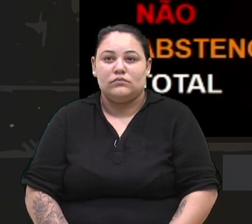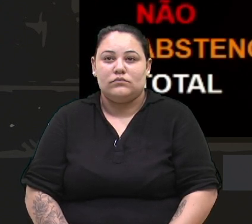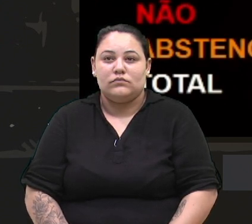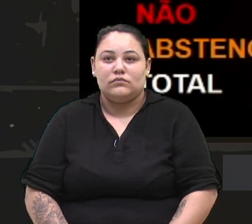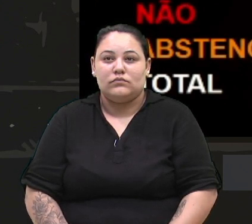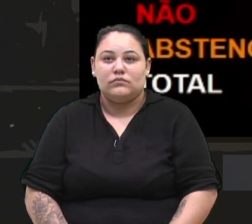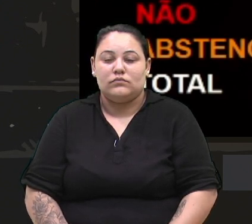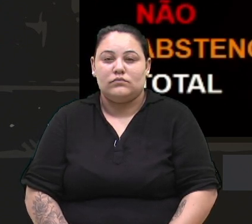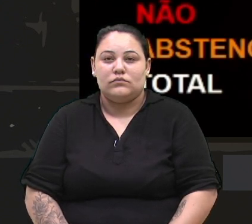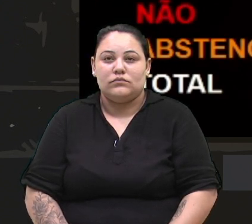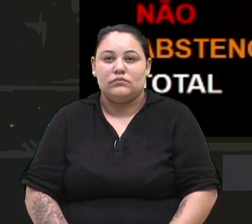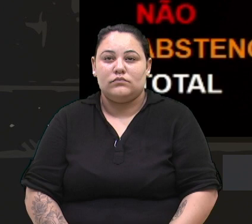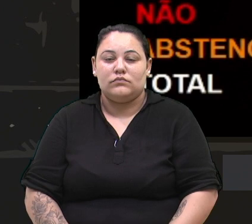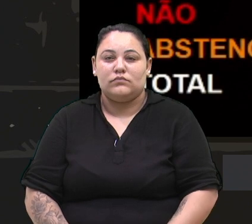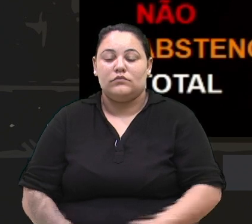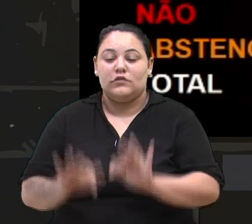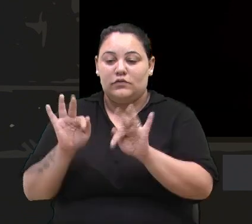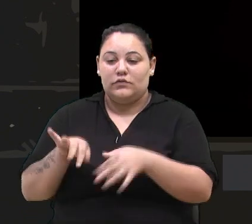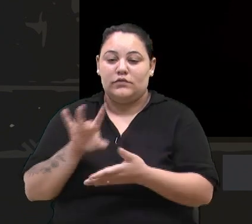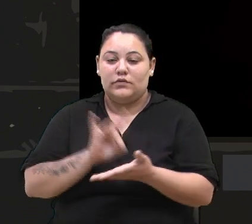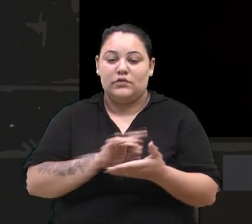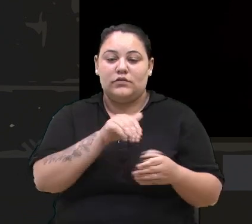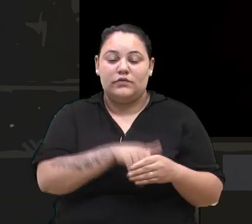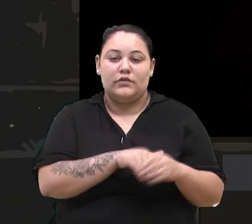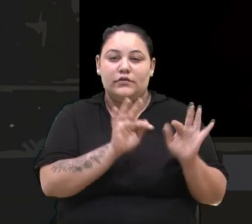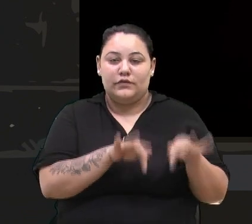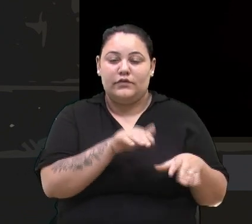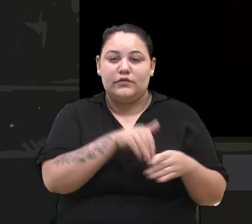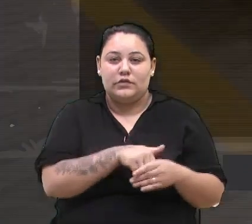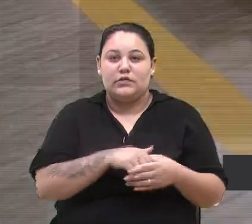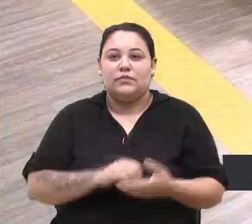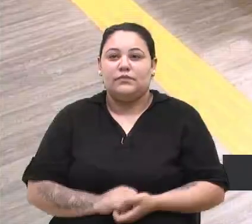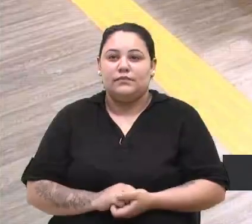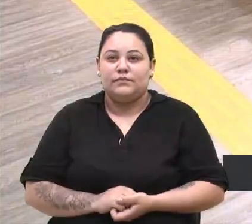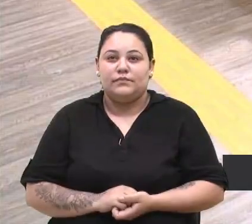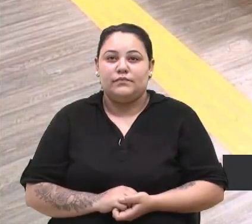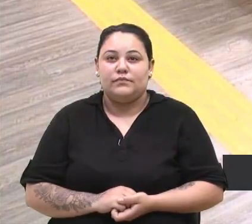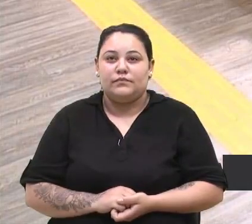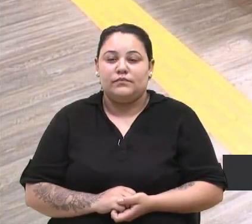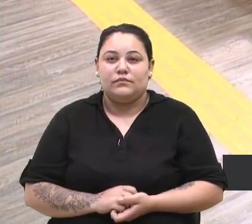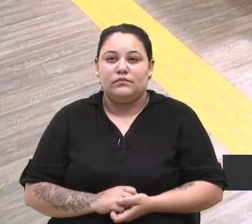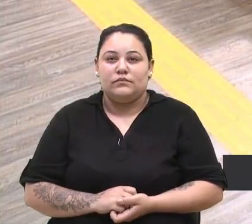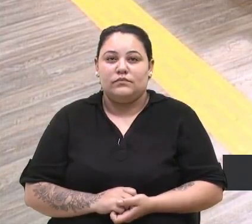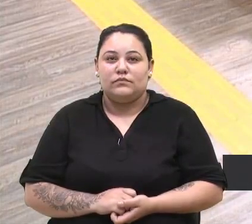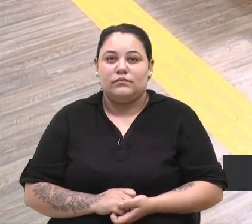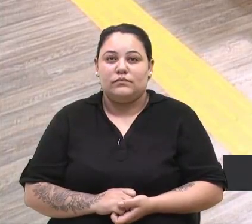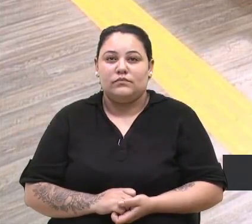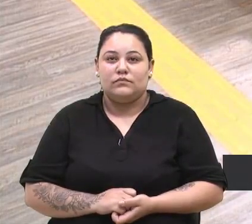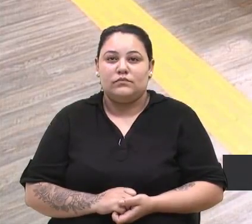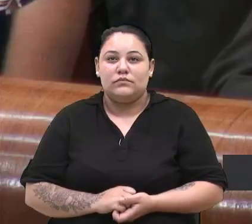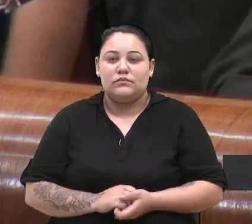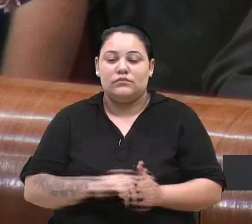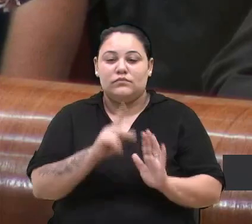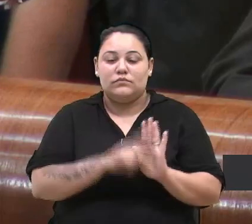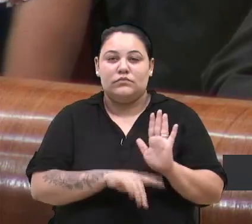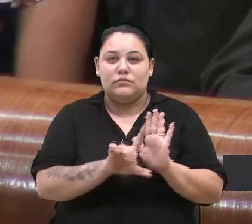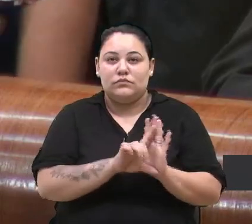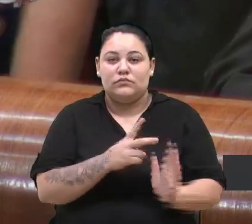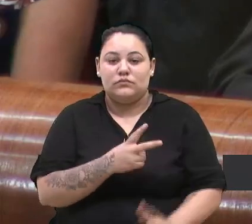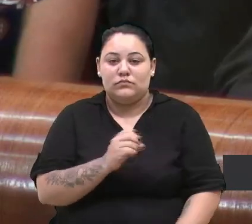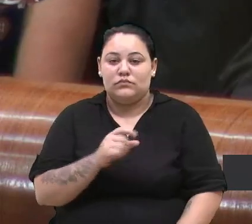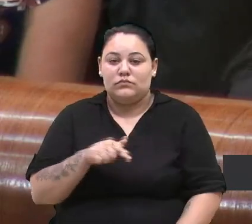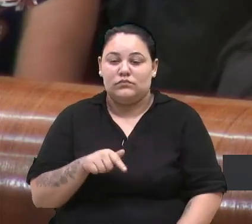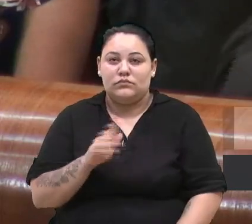Encerrado o registro dos votos, encerrada a votação. O microfone não funcionou. Projeto de lei 207/2023